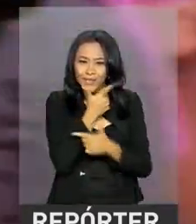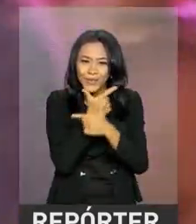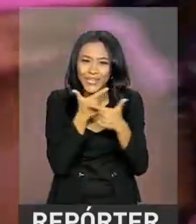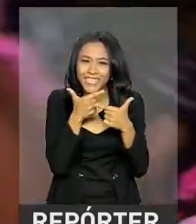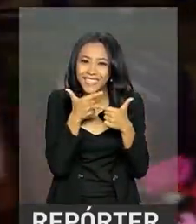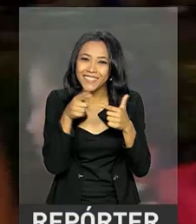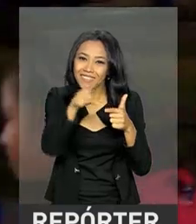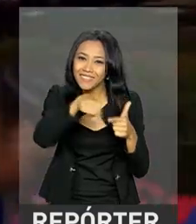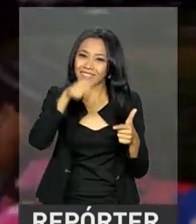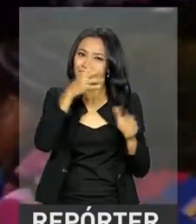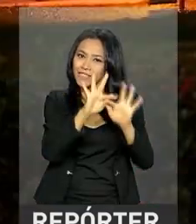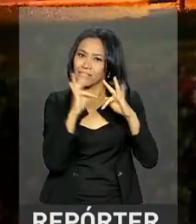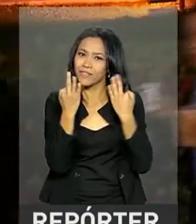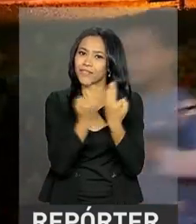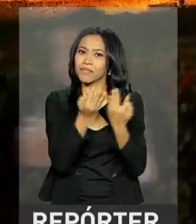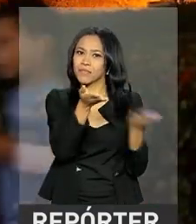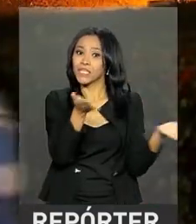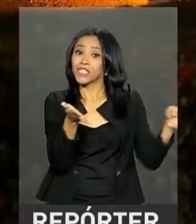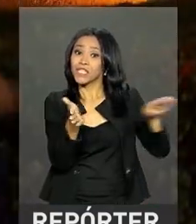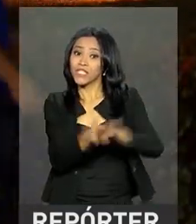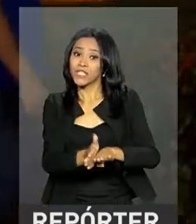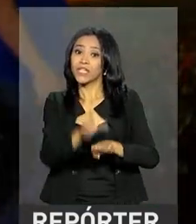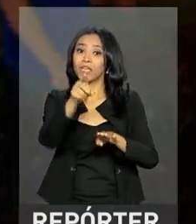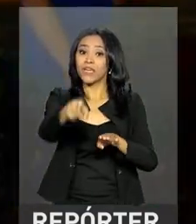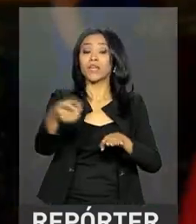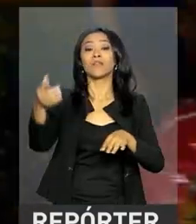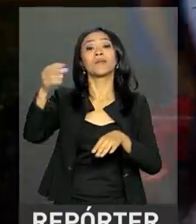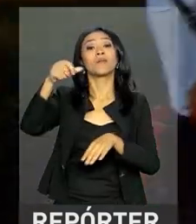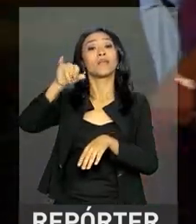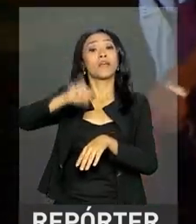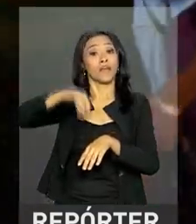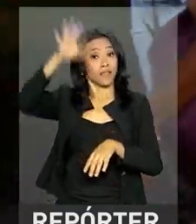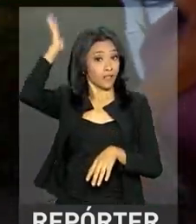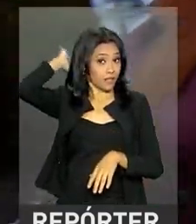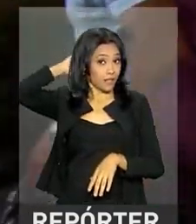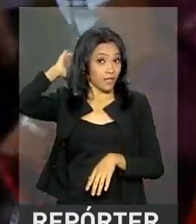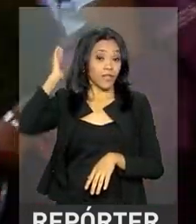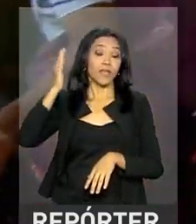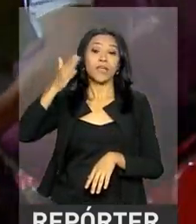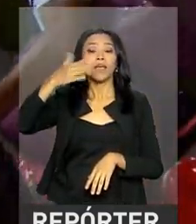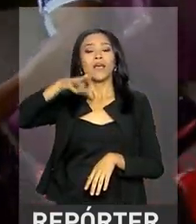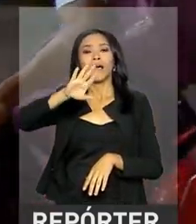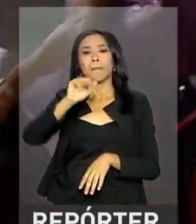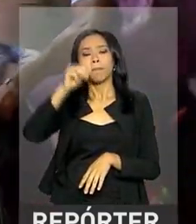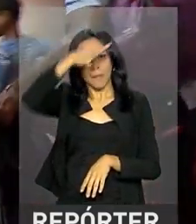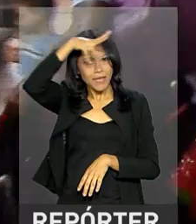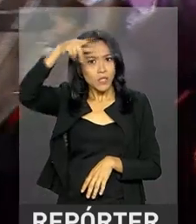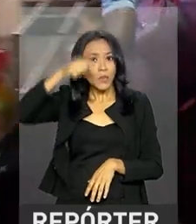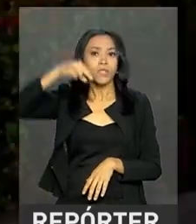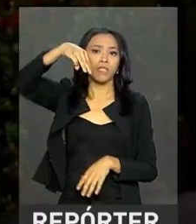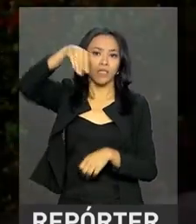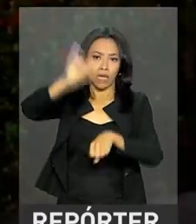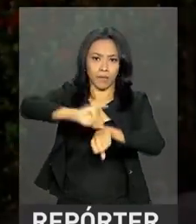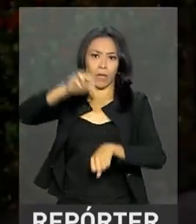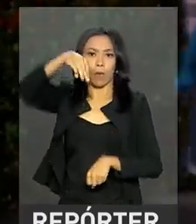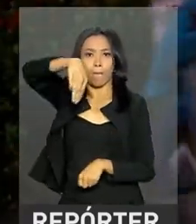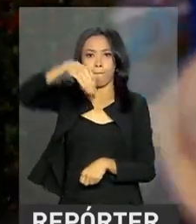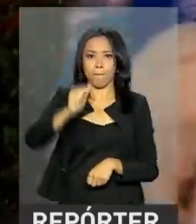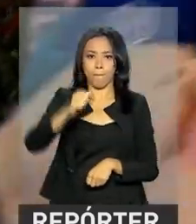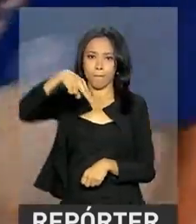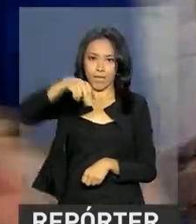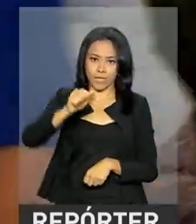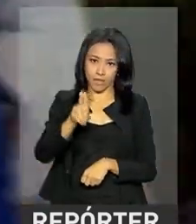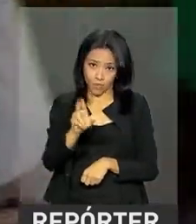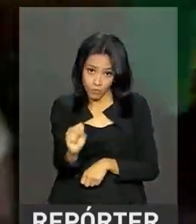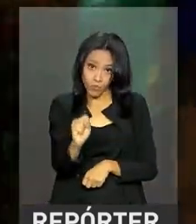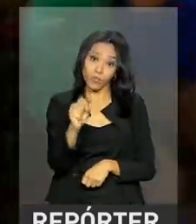famílias desembarcando em Manaus nem imagina o caminho difícil que esses venezuelanos tiveram que percorrer para chegar aqui. Mas para